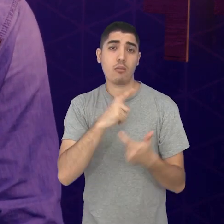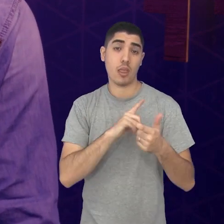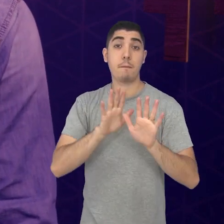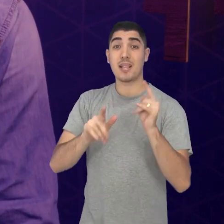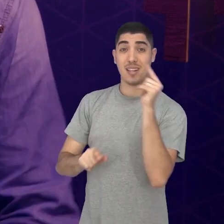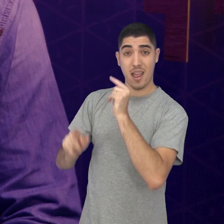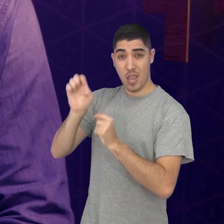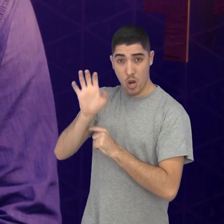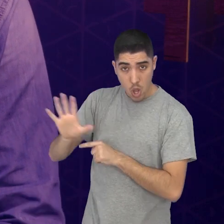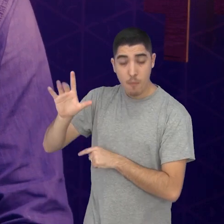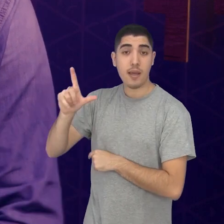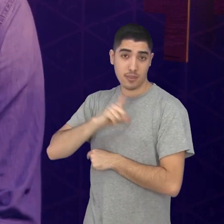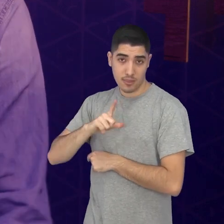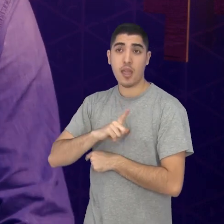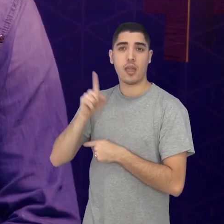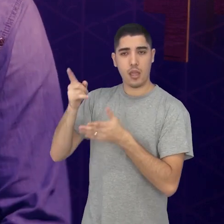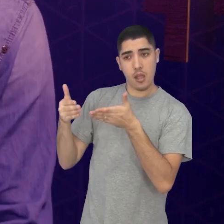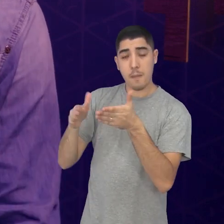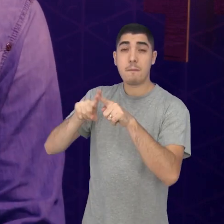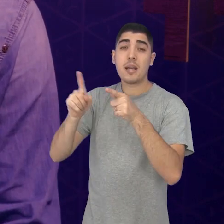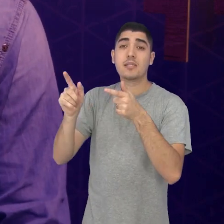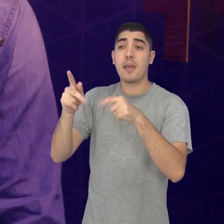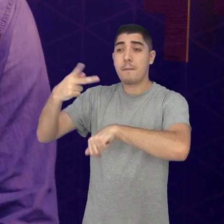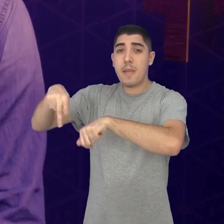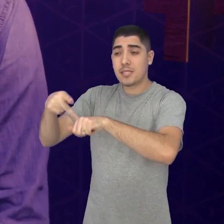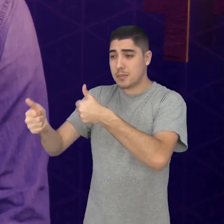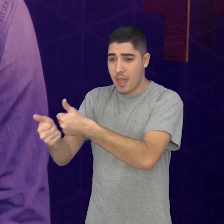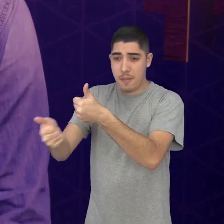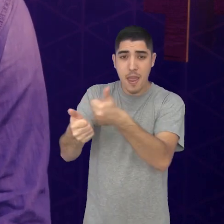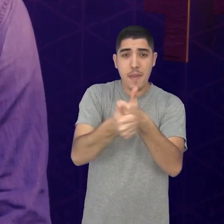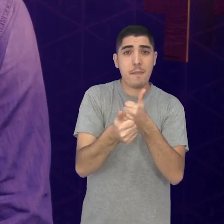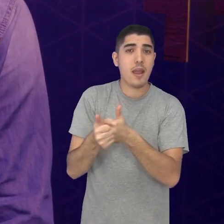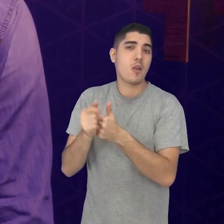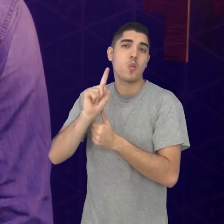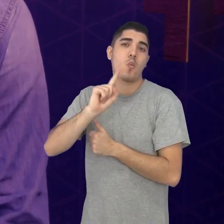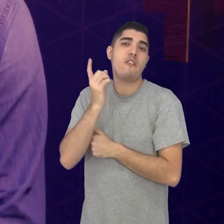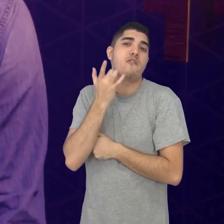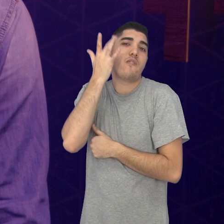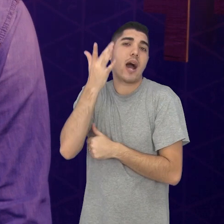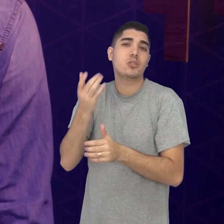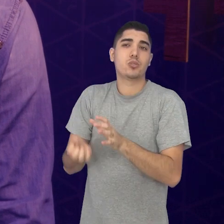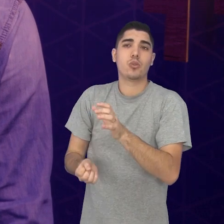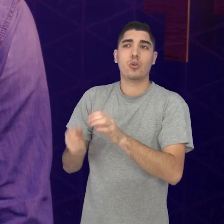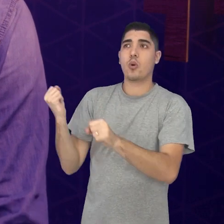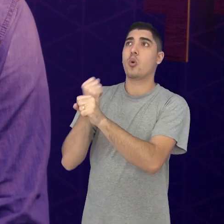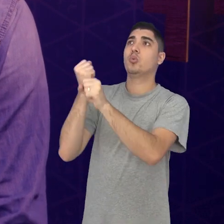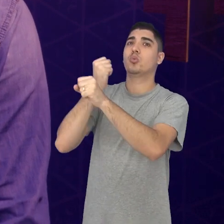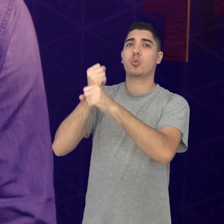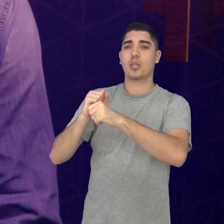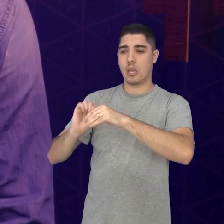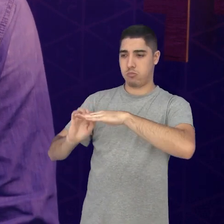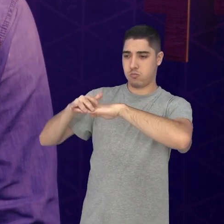rios de lá e tudo mais, mas são vários paizinhos muito perto do outro. Não é tão simples assim ficar construindo hidrelétrica